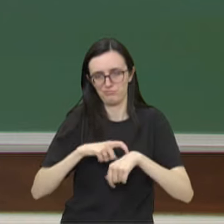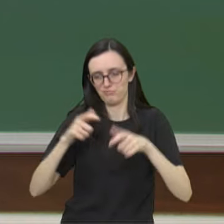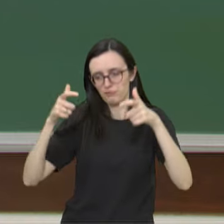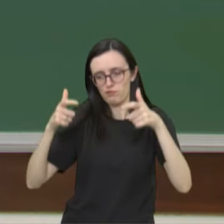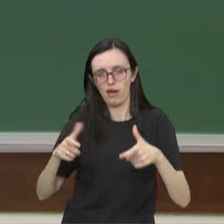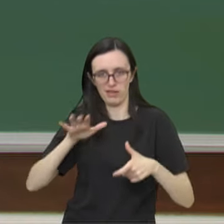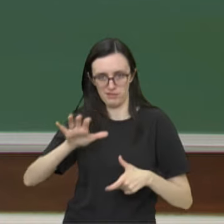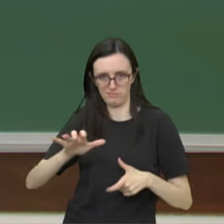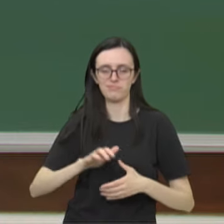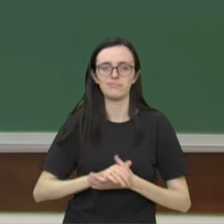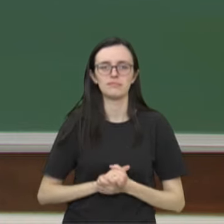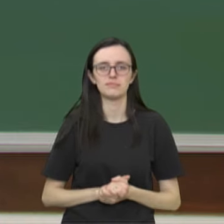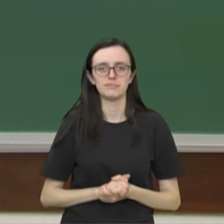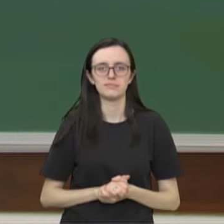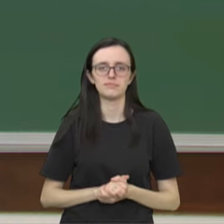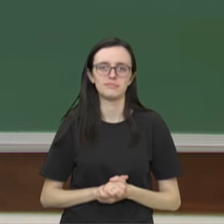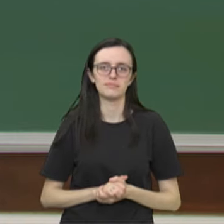tá ok?